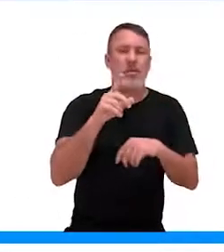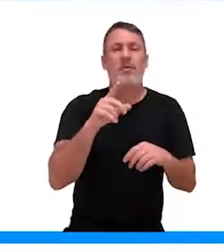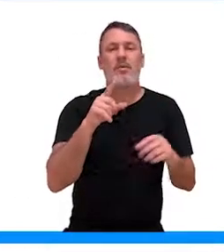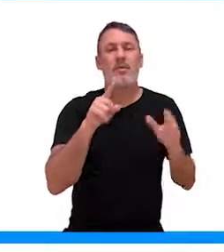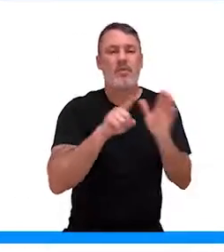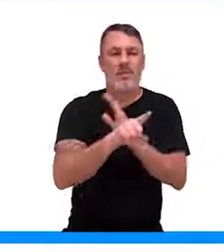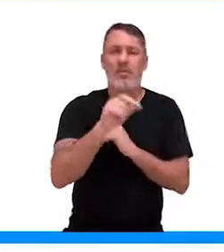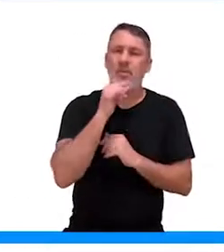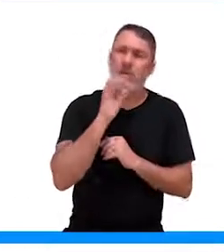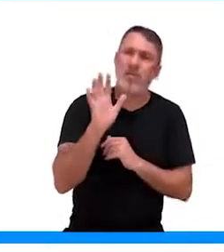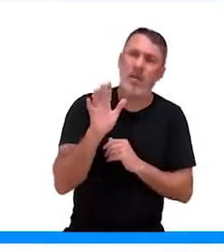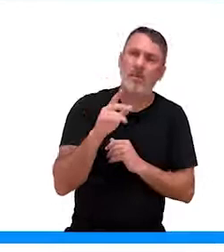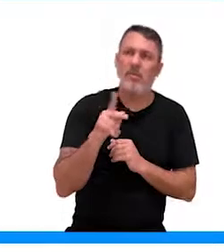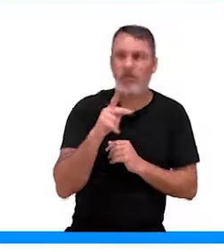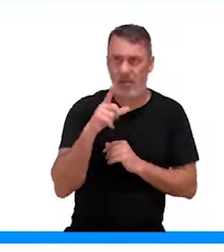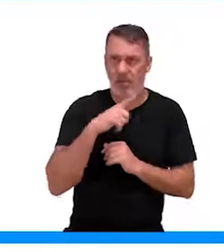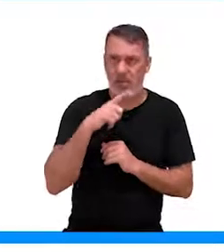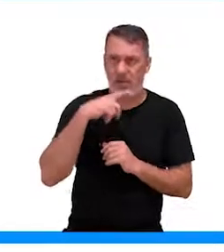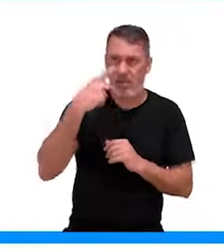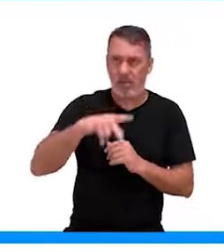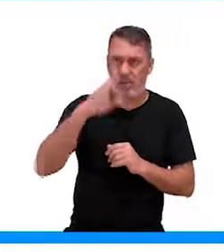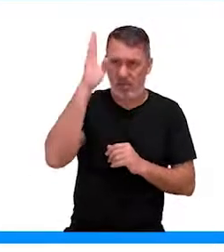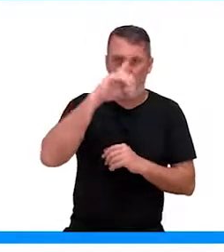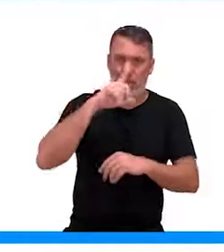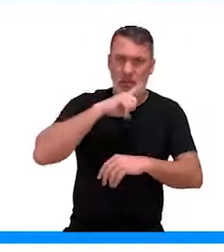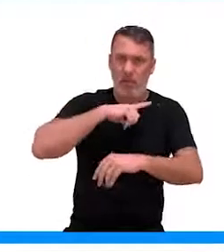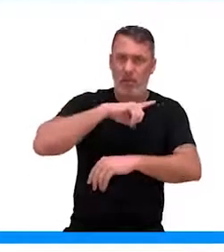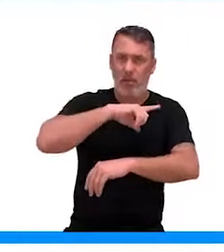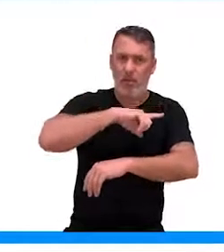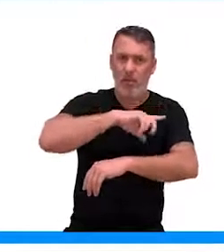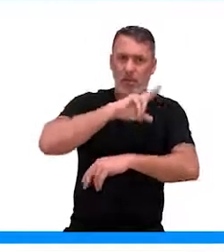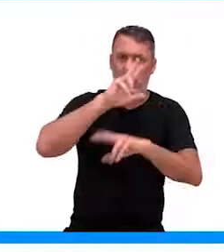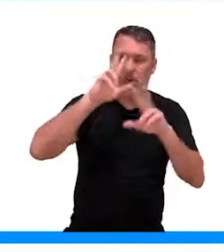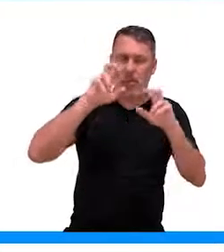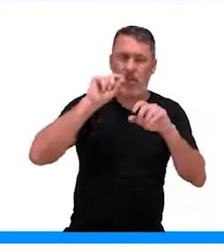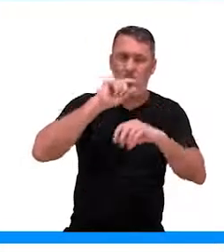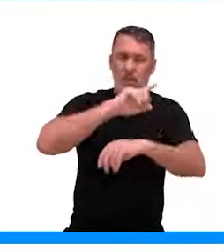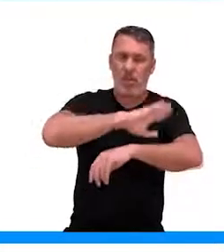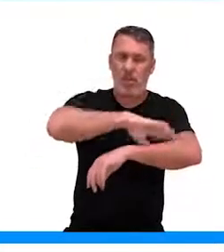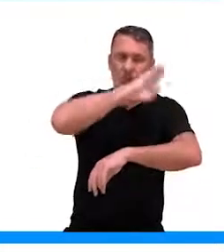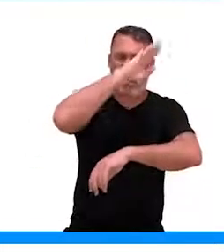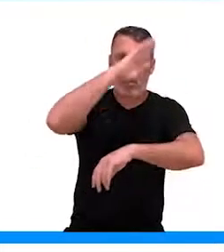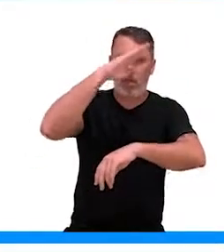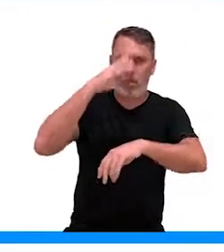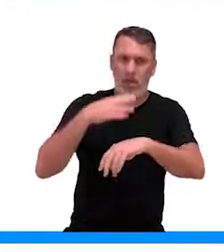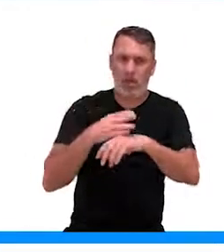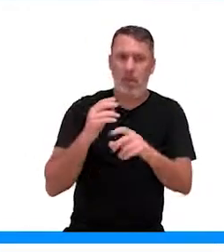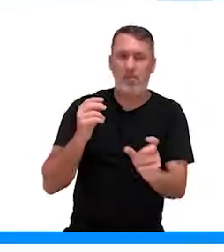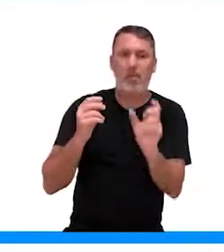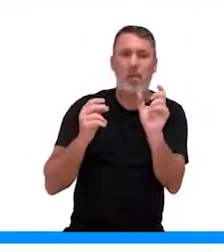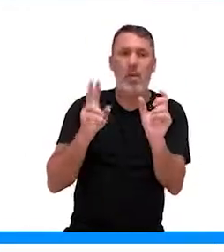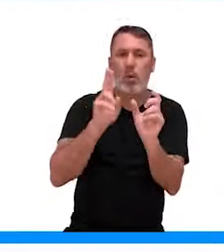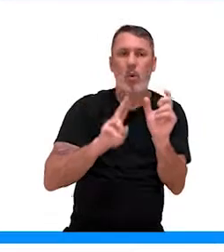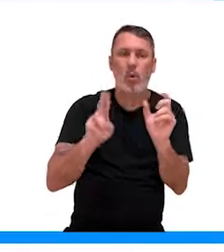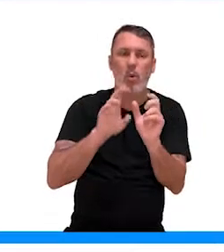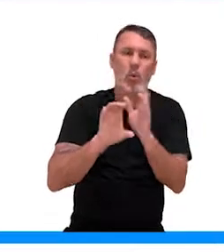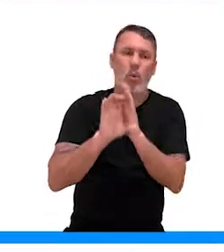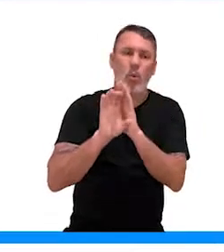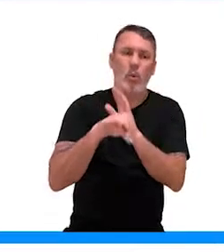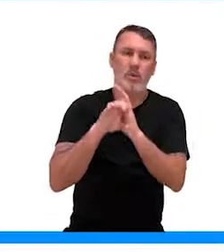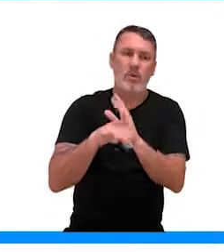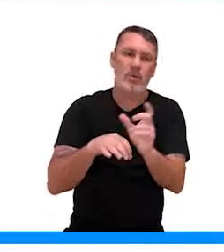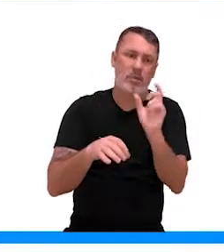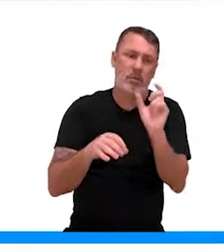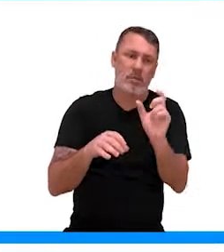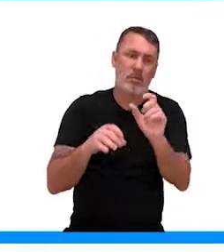professor, existe ou não existe montanha no Brasil, né? Nós não temos um consenso em meio à comunidade científica acerca da utilização desse